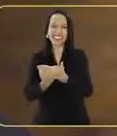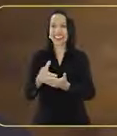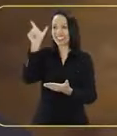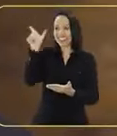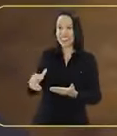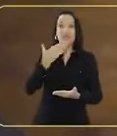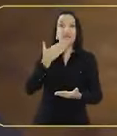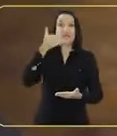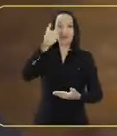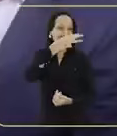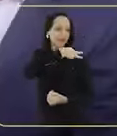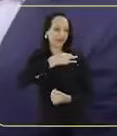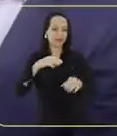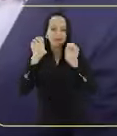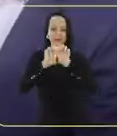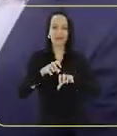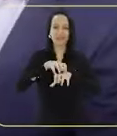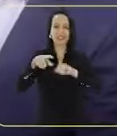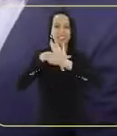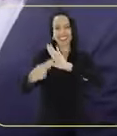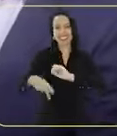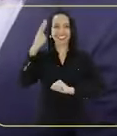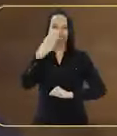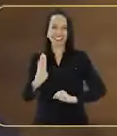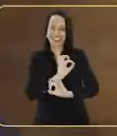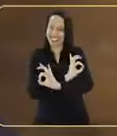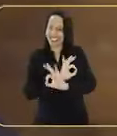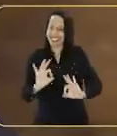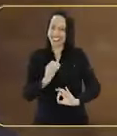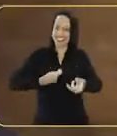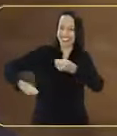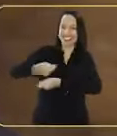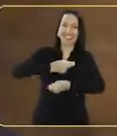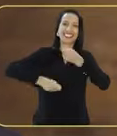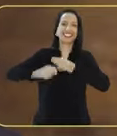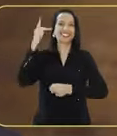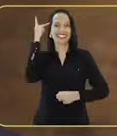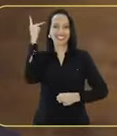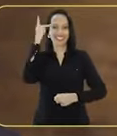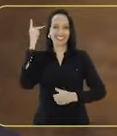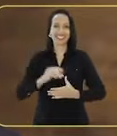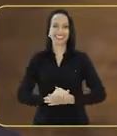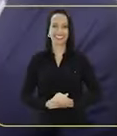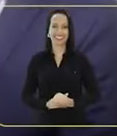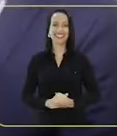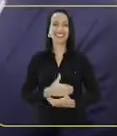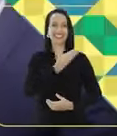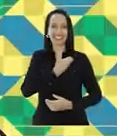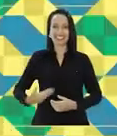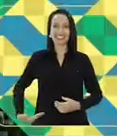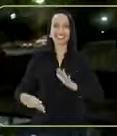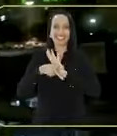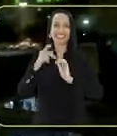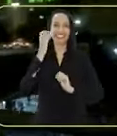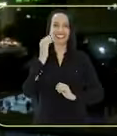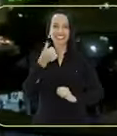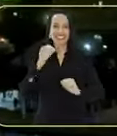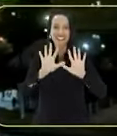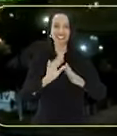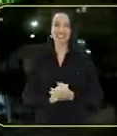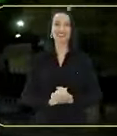confiar. Um dos melhores ministros da infraestrutura que tivemos no Brasil. Com toda certeza, fará uma excelente gestão em São Paulo. Tarcísio 10.